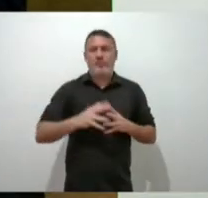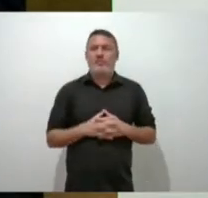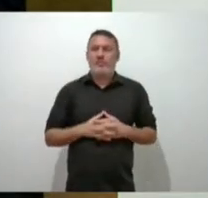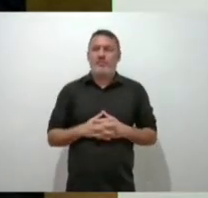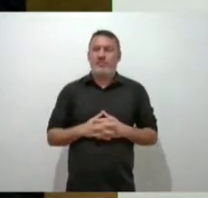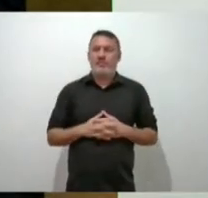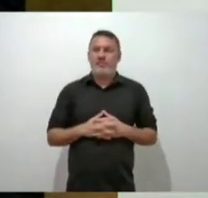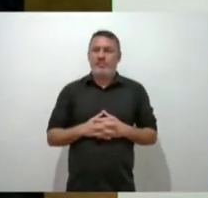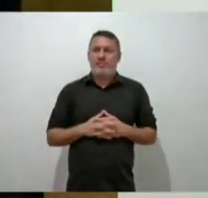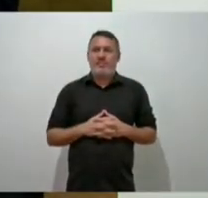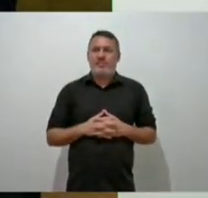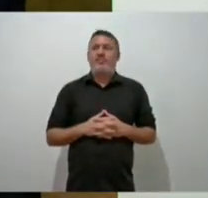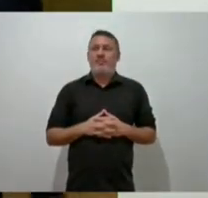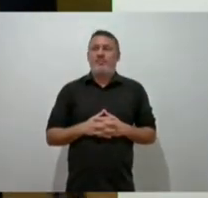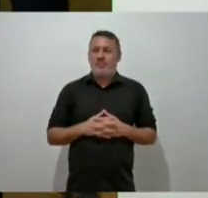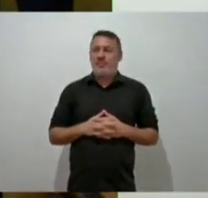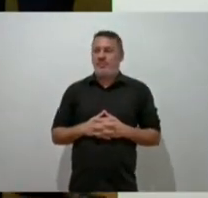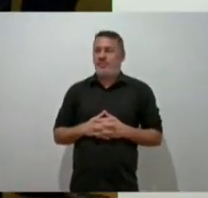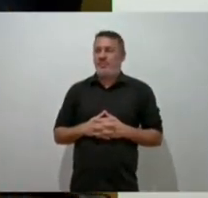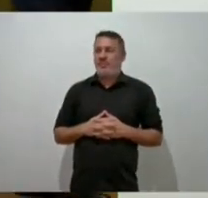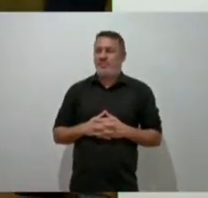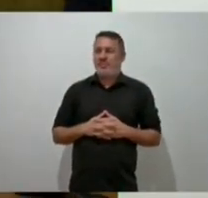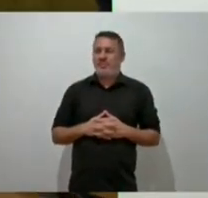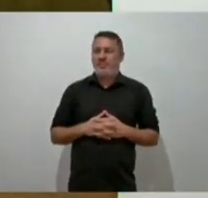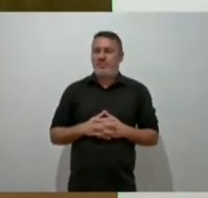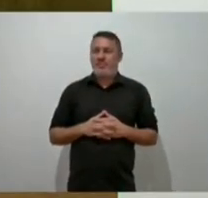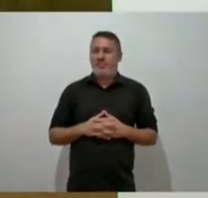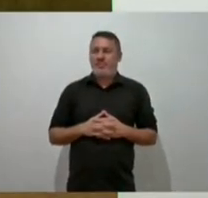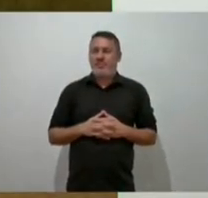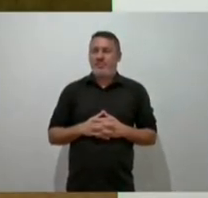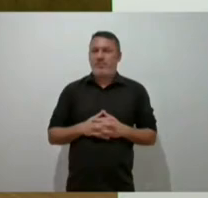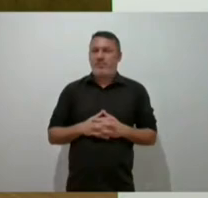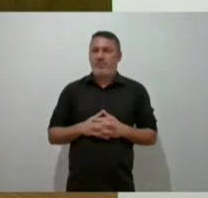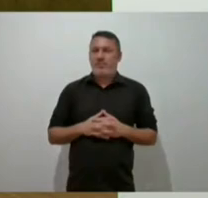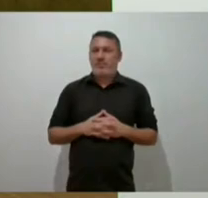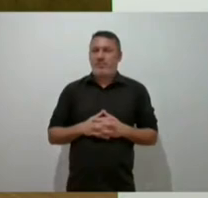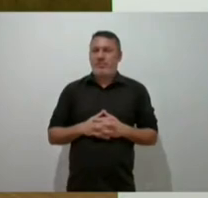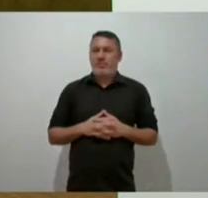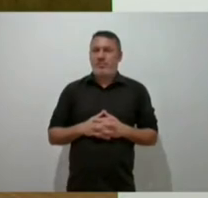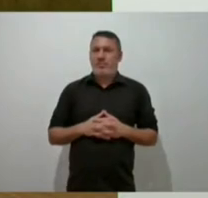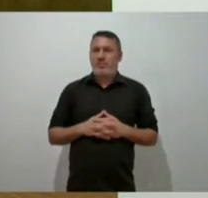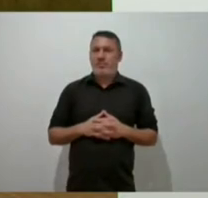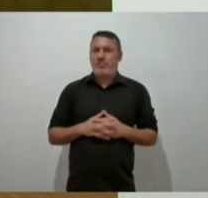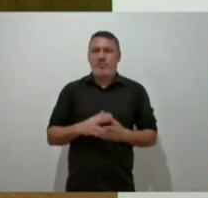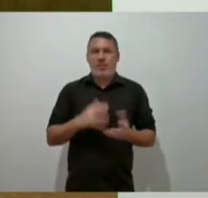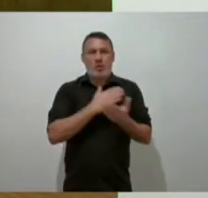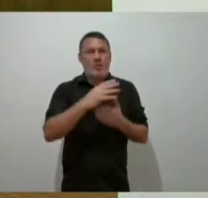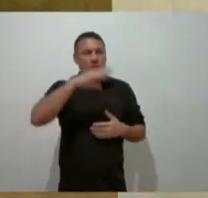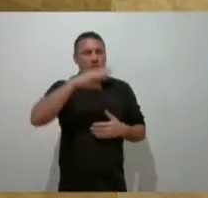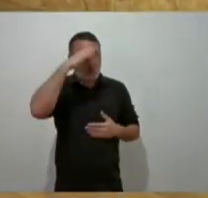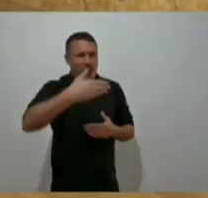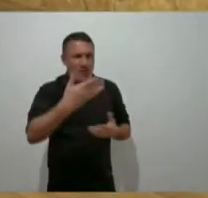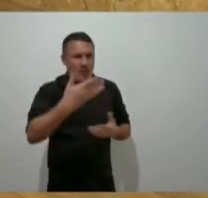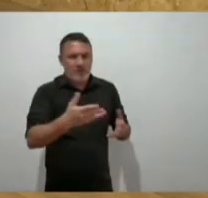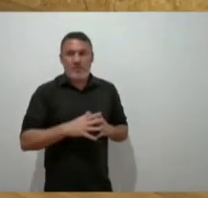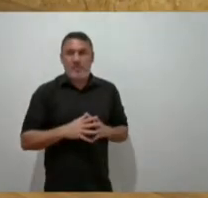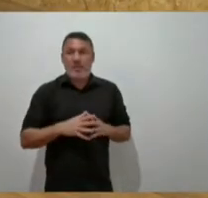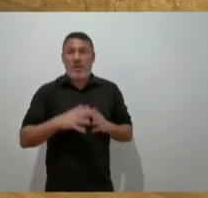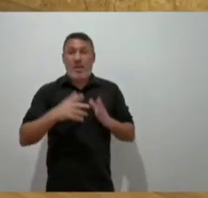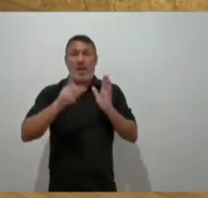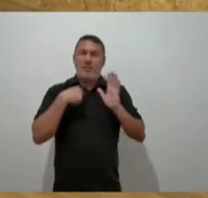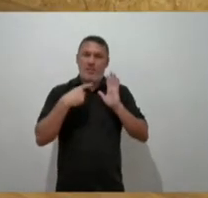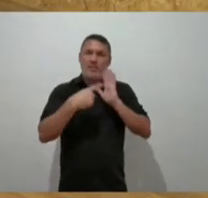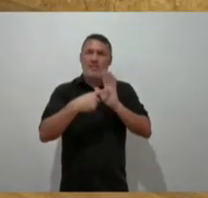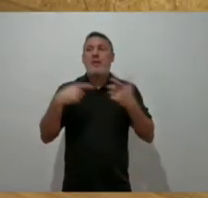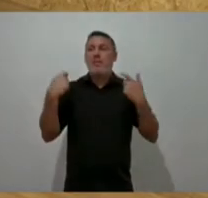Posso. Ana, com você a homenagem, por favor. Tá bom, gente. Antes de tudo, eu preciso confessar que eu estou